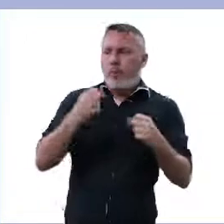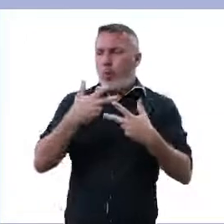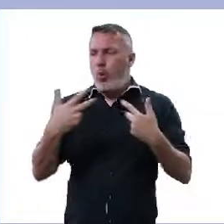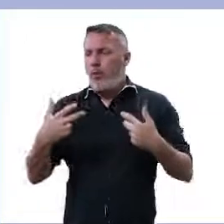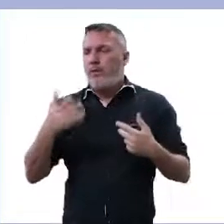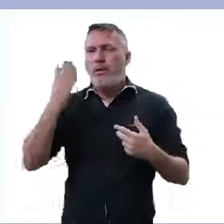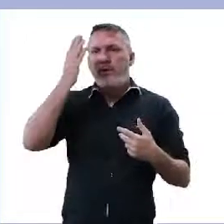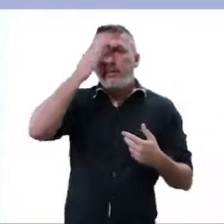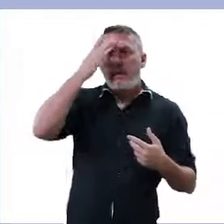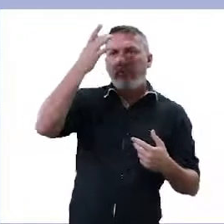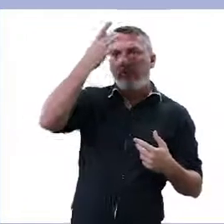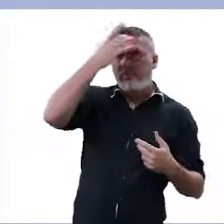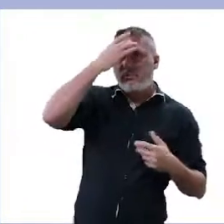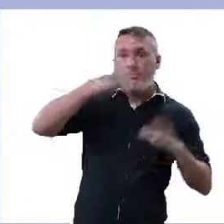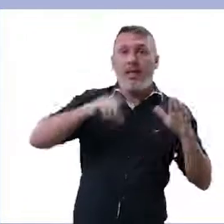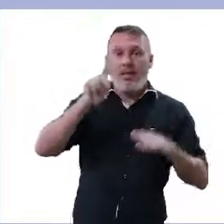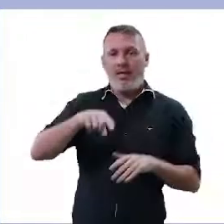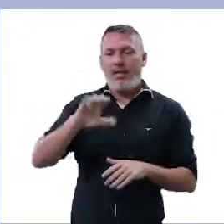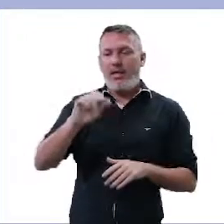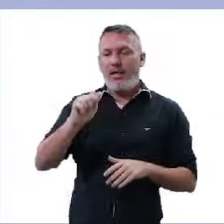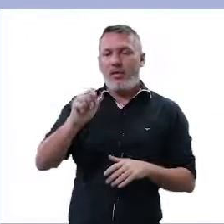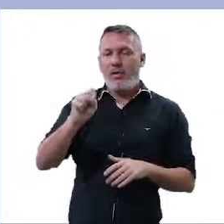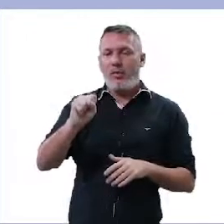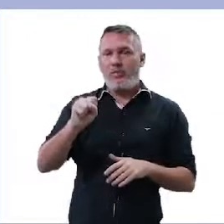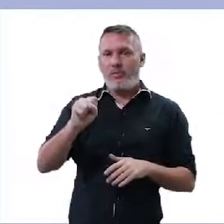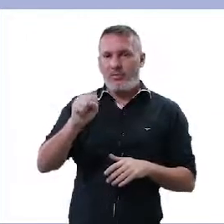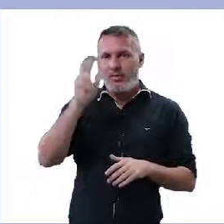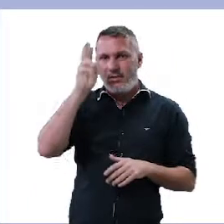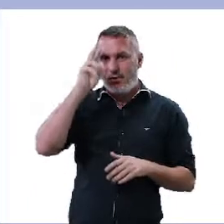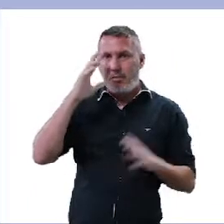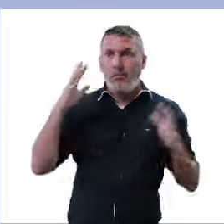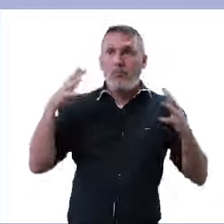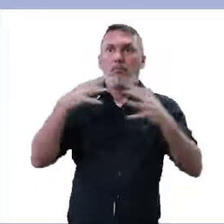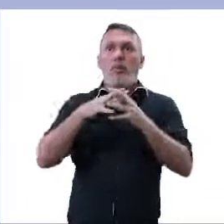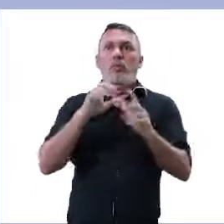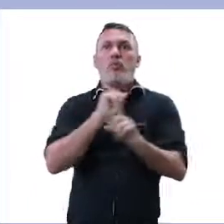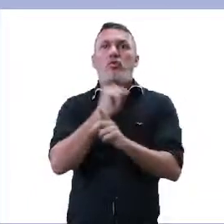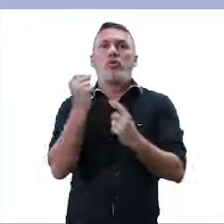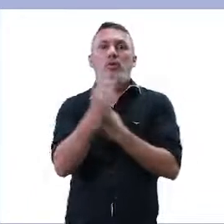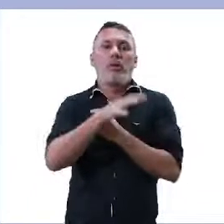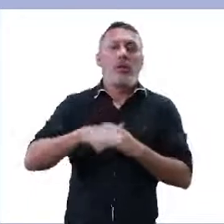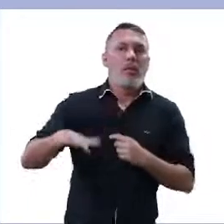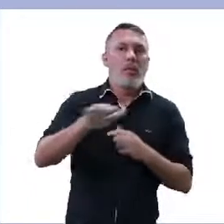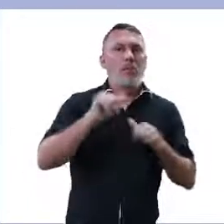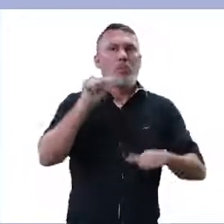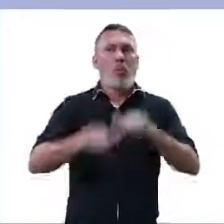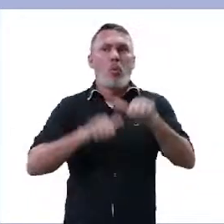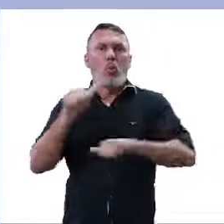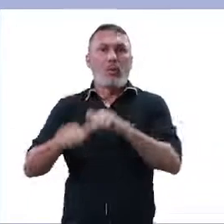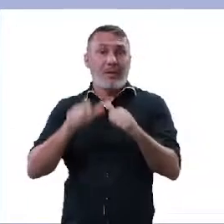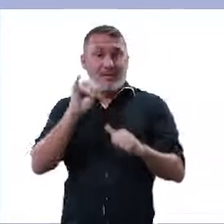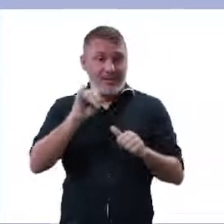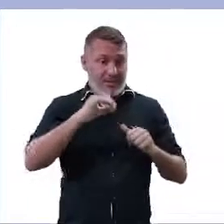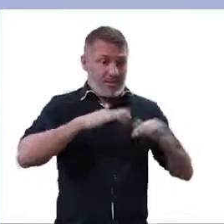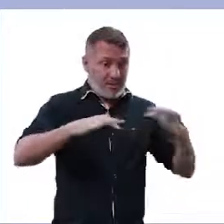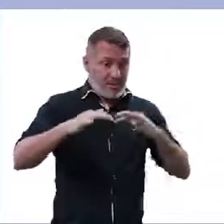Então, é um caos estabelecido nas sociedades. Mudanças sociais promovem